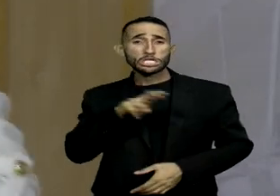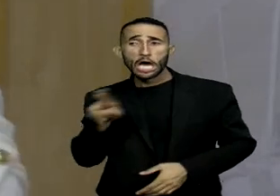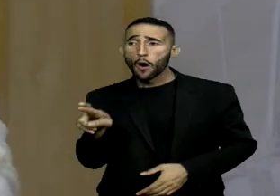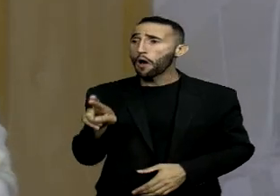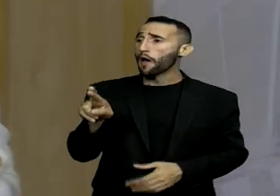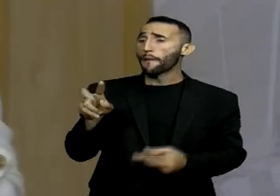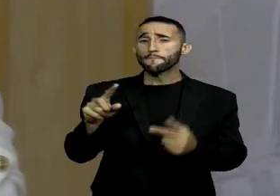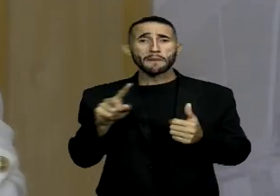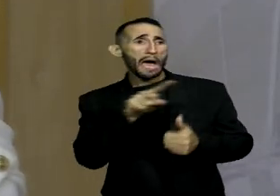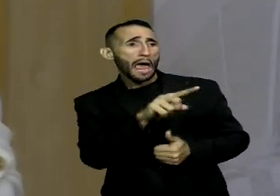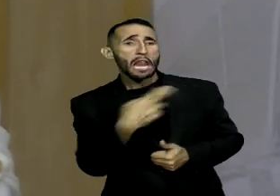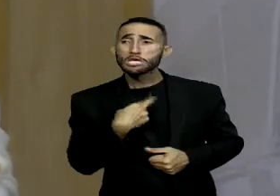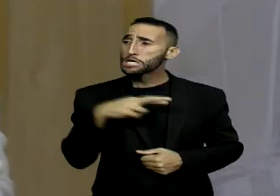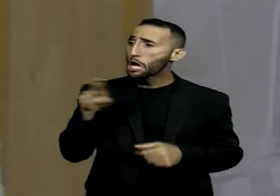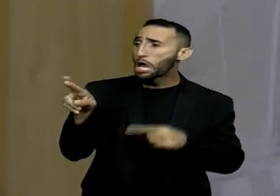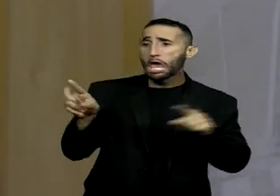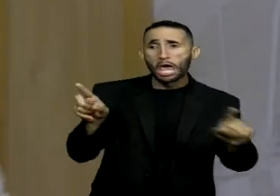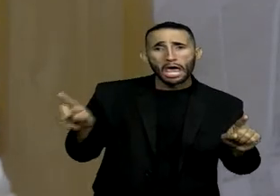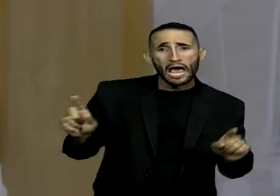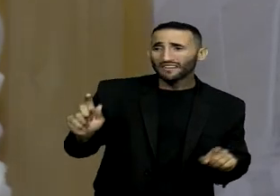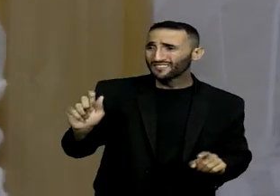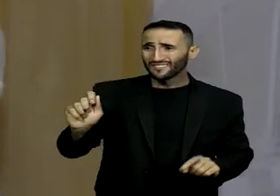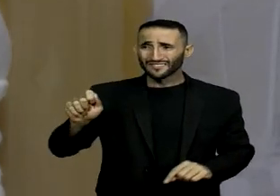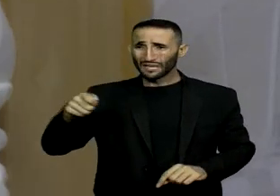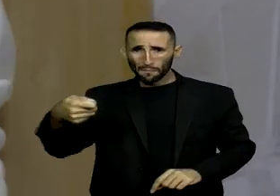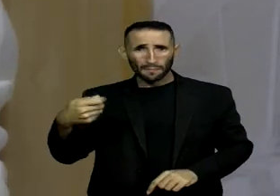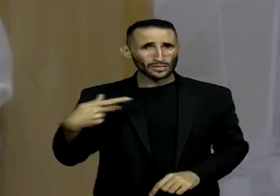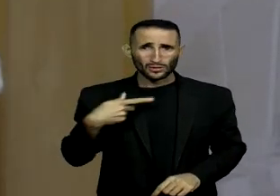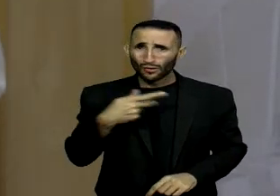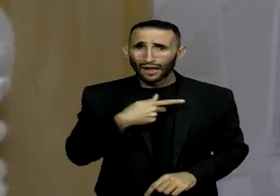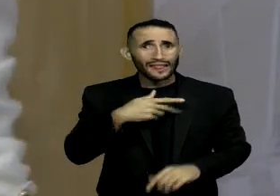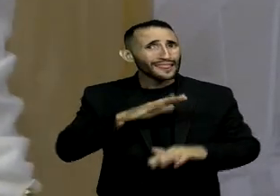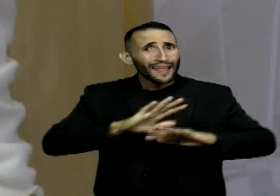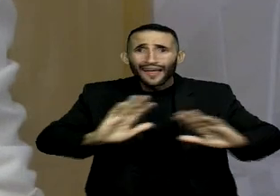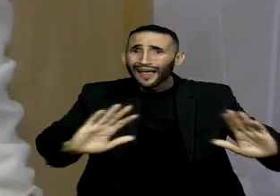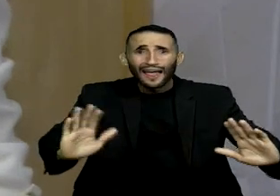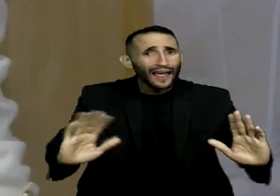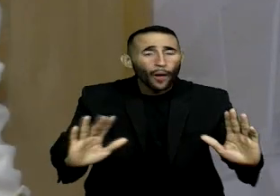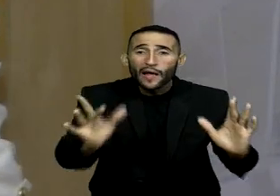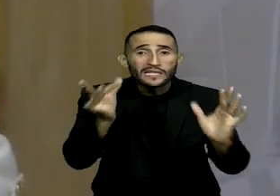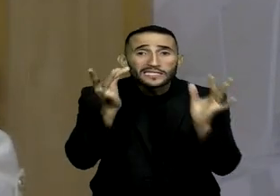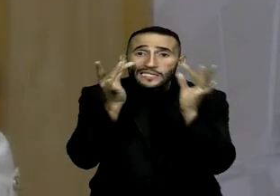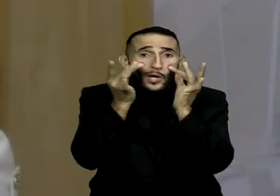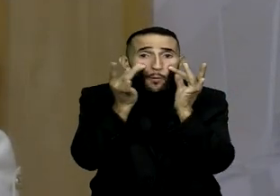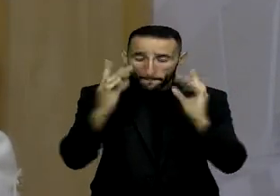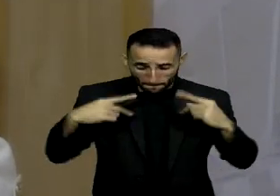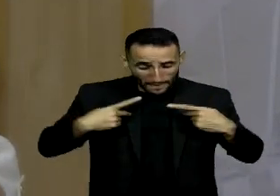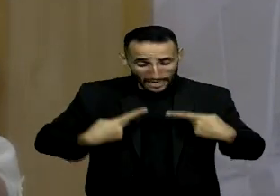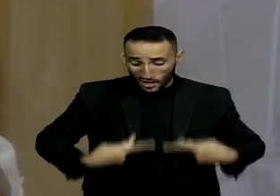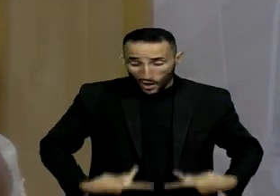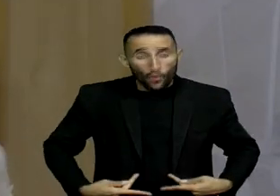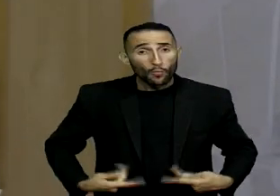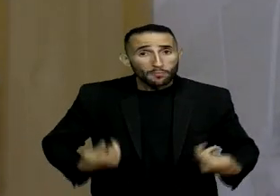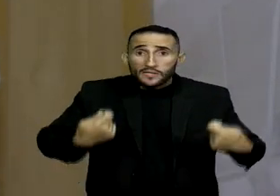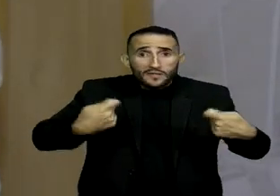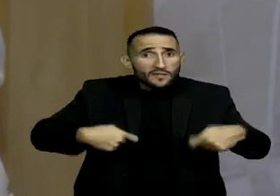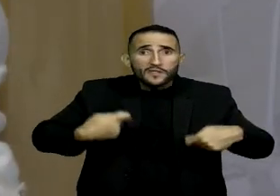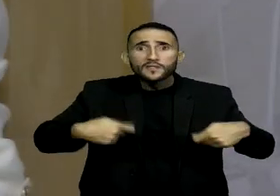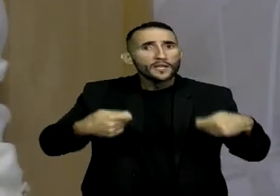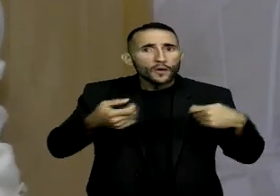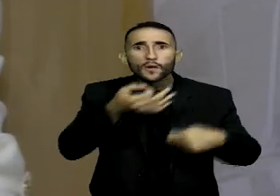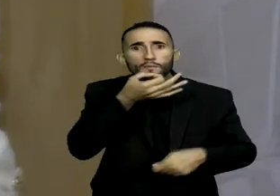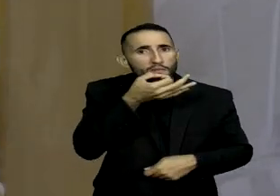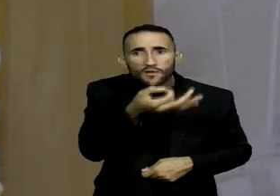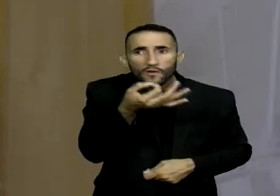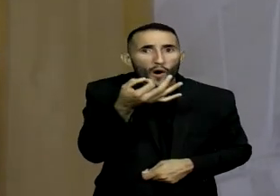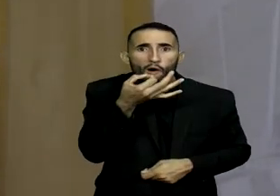não precisa ser nenhum tipo, isso aí parte-se do ser humano. Exatamente. Sabe? É inadmissível, isso aí